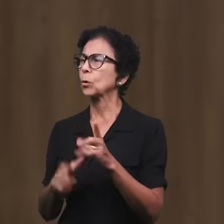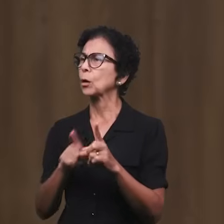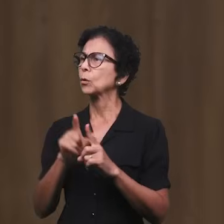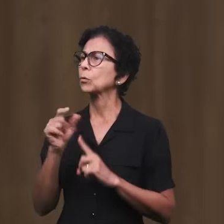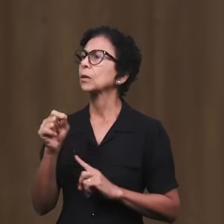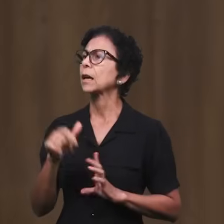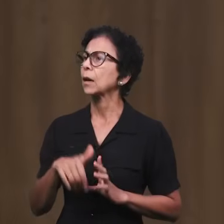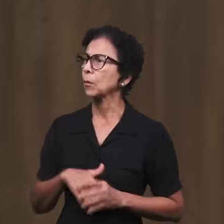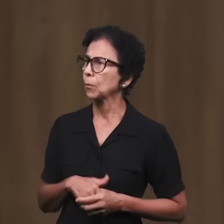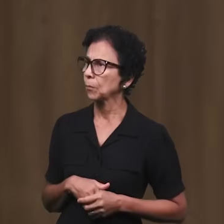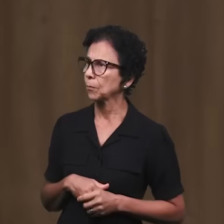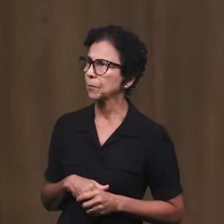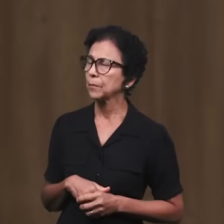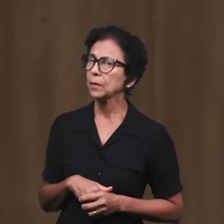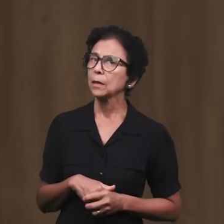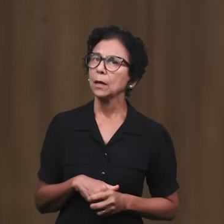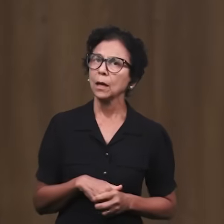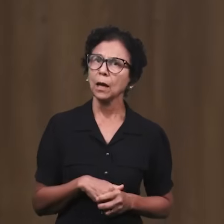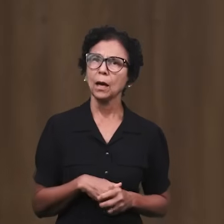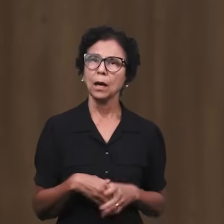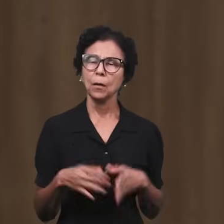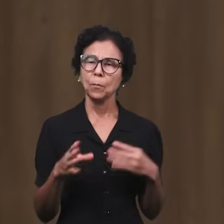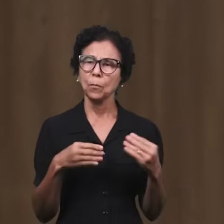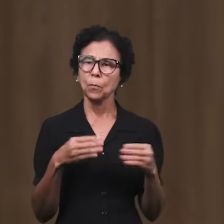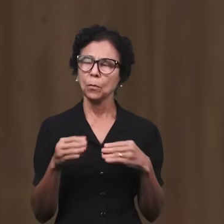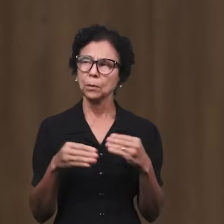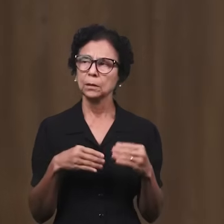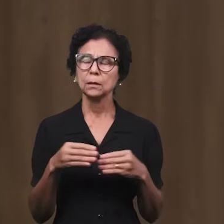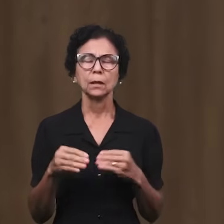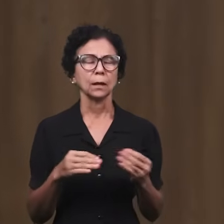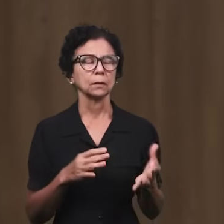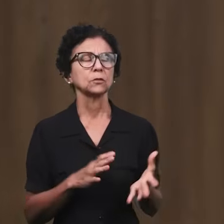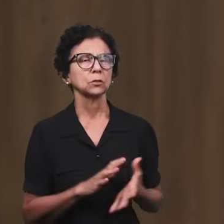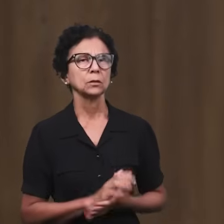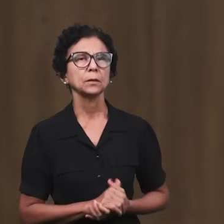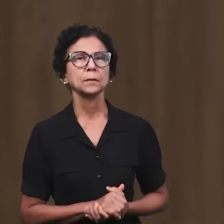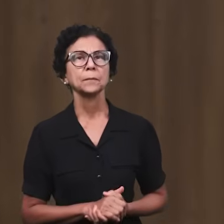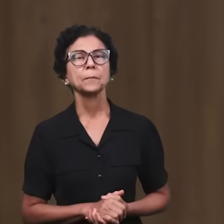O aluguel te dá mobilidade. Uma jovem até perguntou isso.